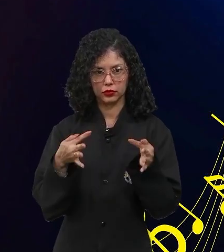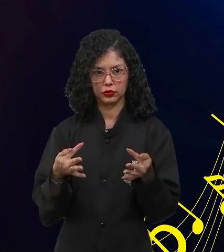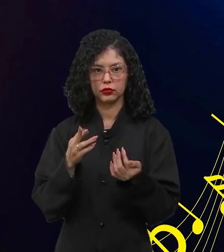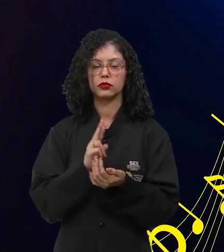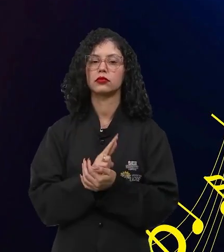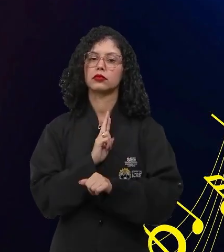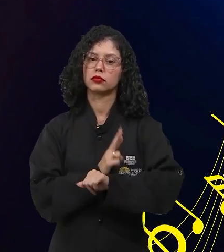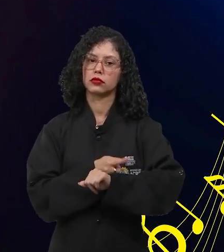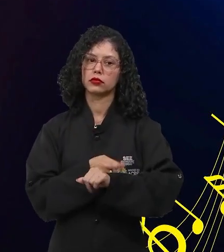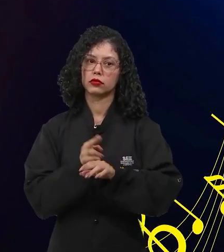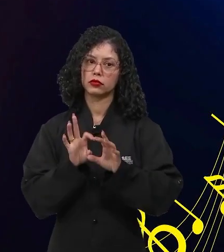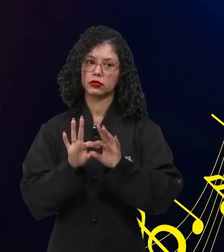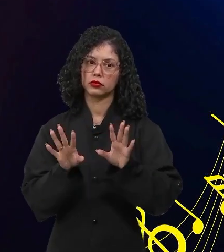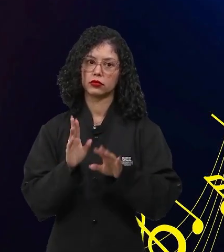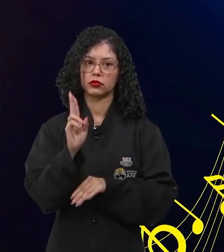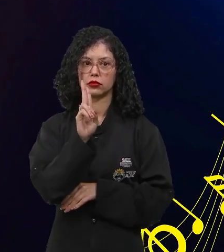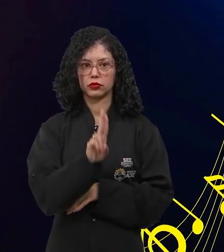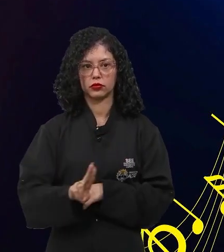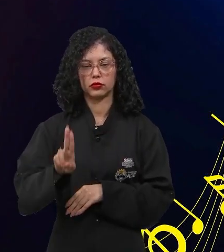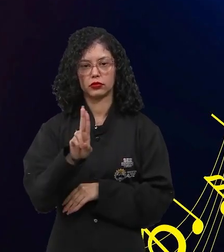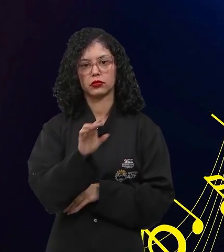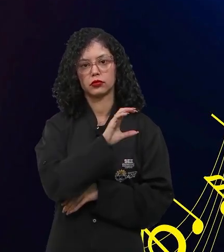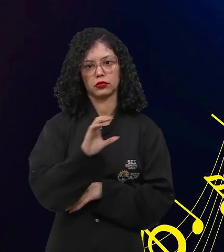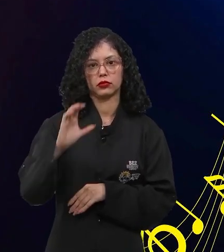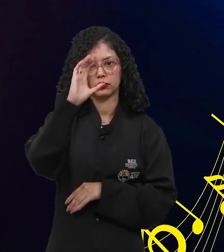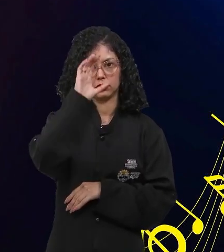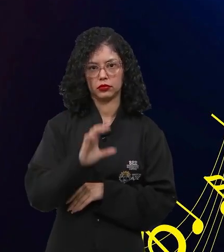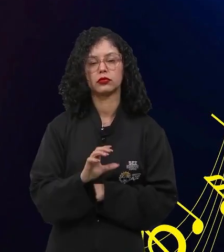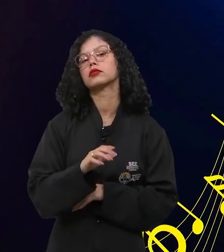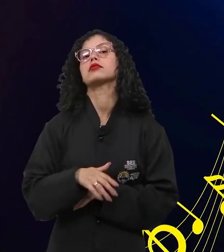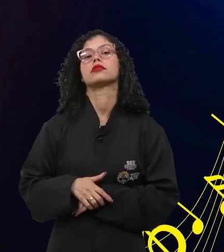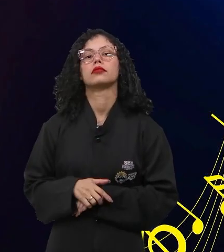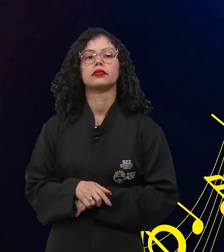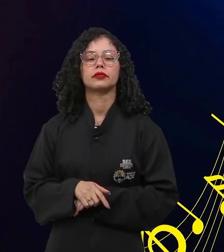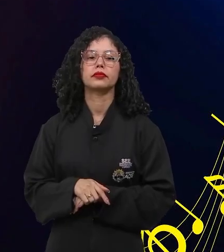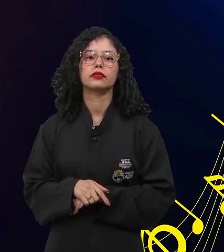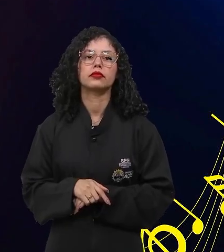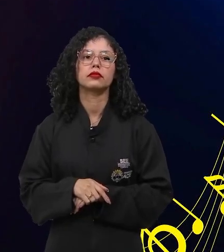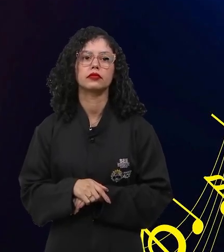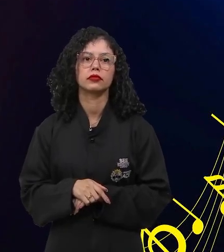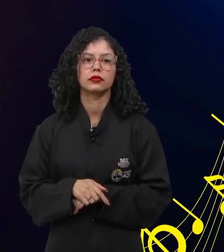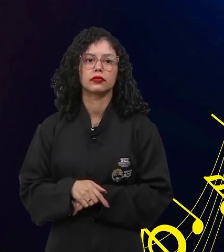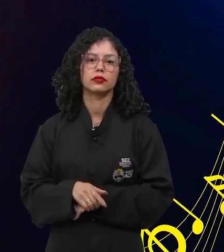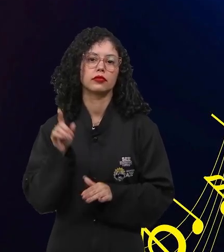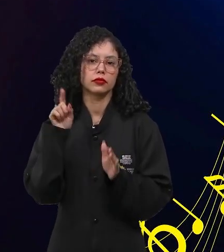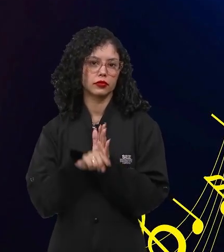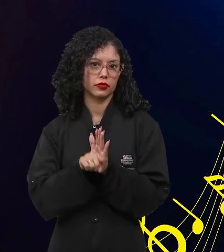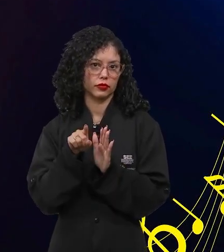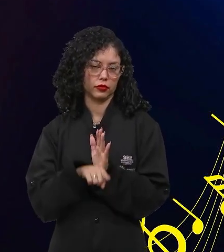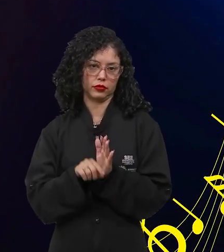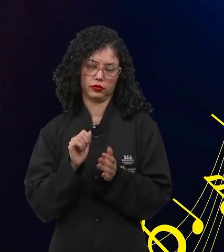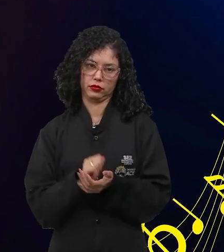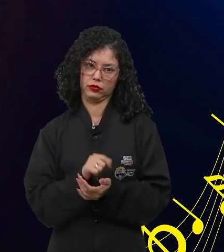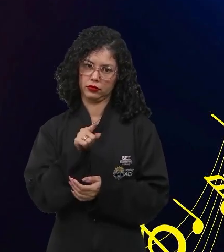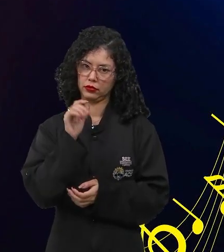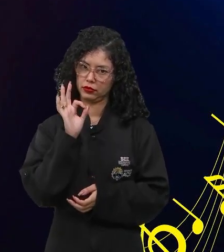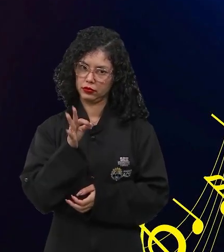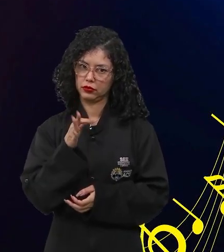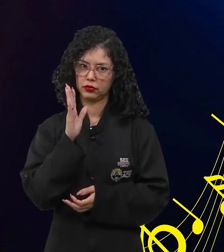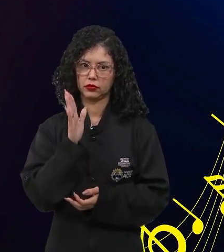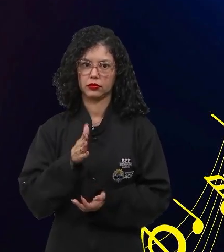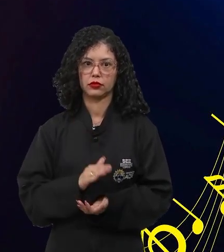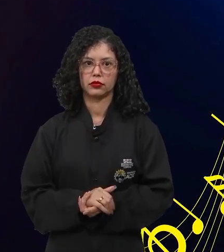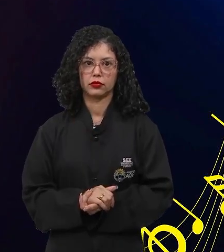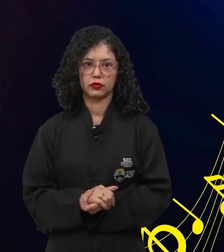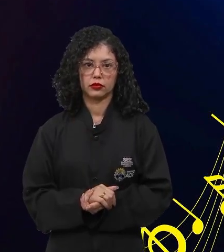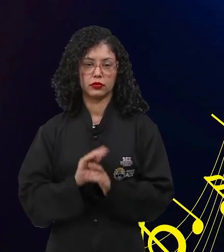melodia simples e ritmo livre e é usado na Igreja Católica. A partir de agora, se alguém lhe perguntar sobre o cantochão, tenho certeza que você já